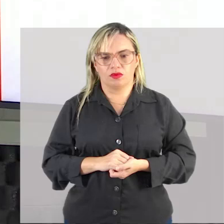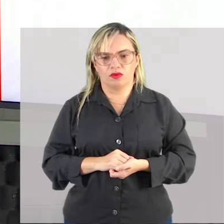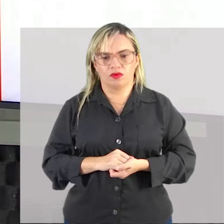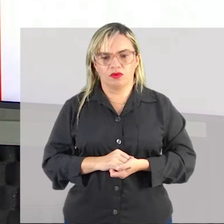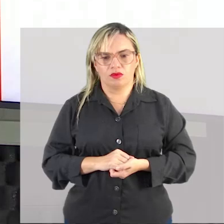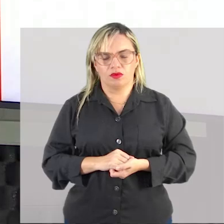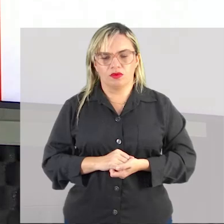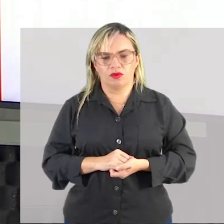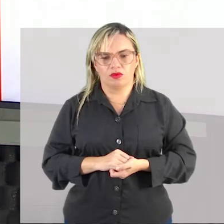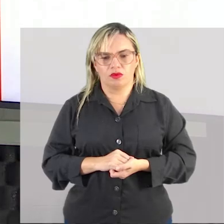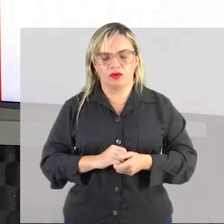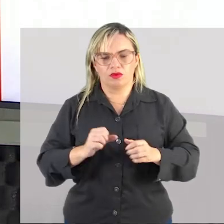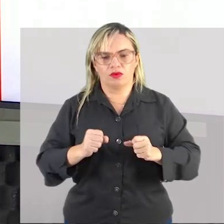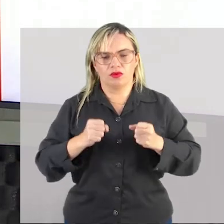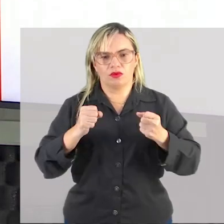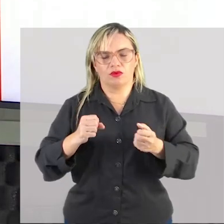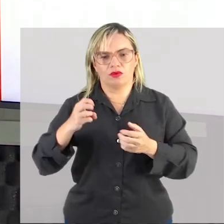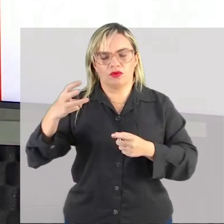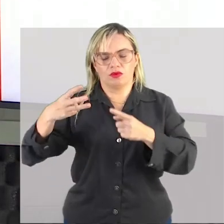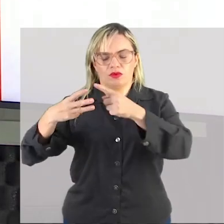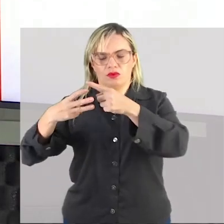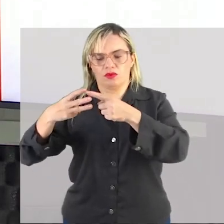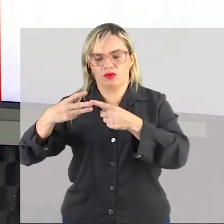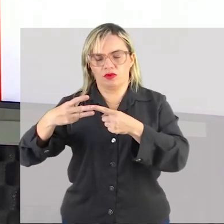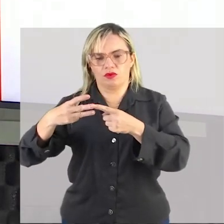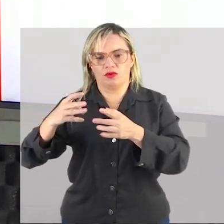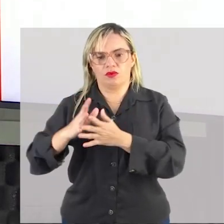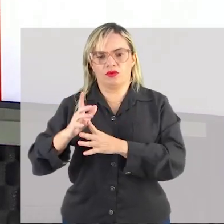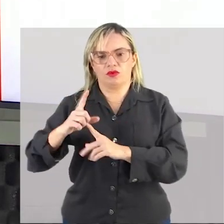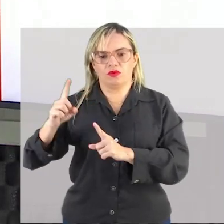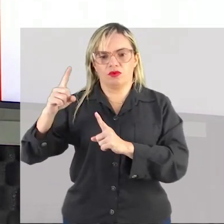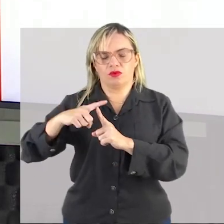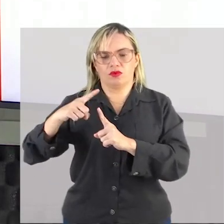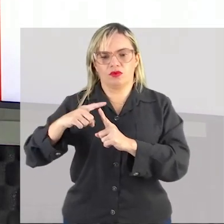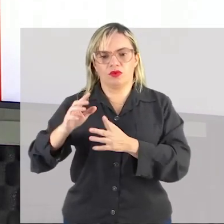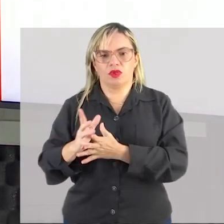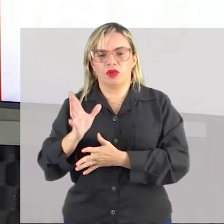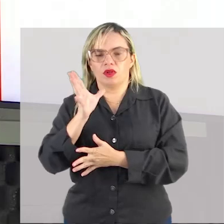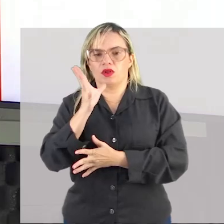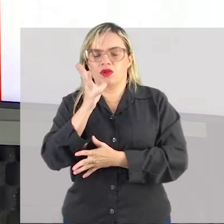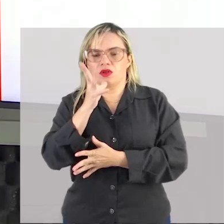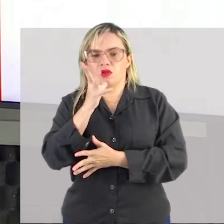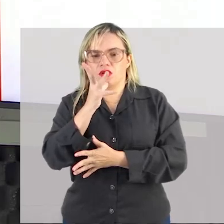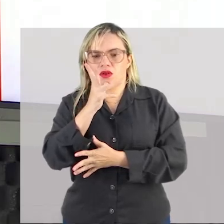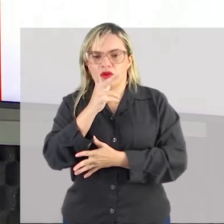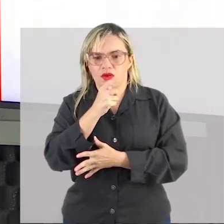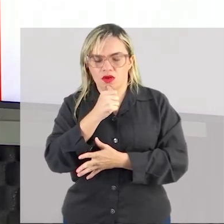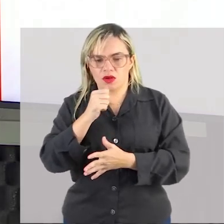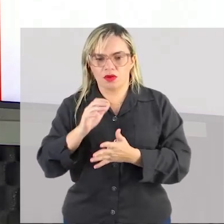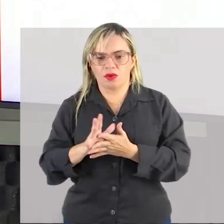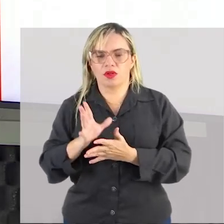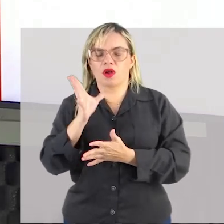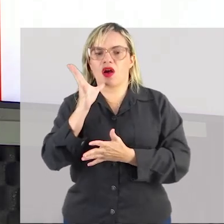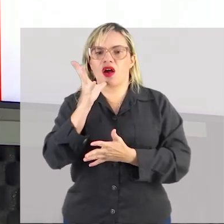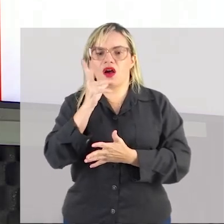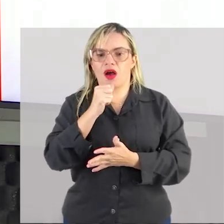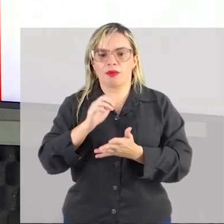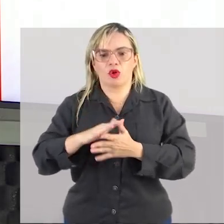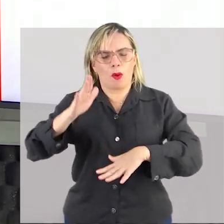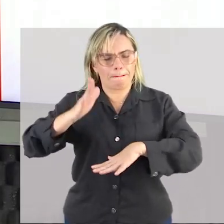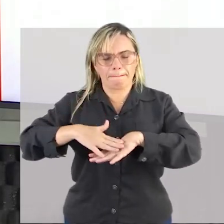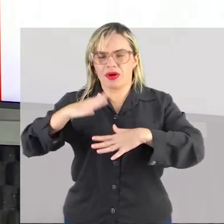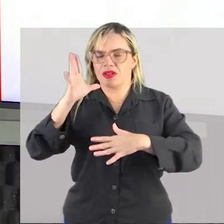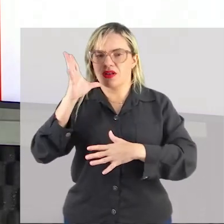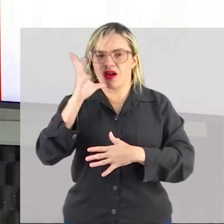Essa vaporização pode acontecer de três formas. Ela pode ser lenta, ela pode ser rápida e ela pode ser muito